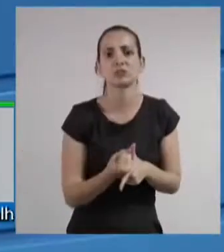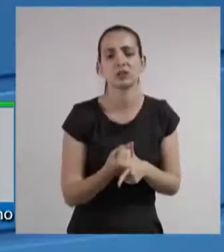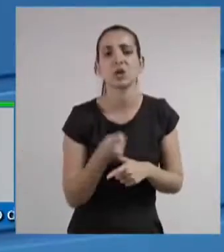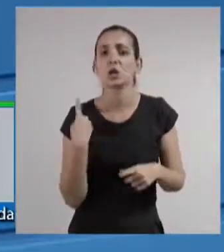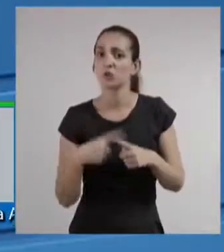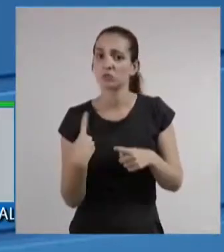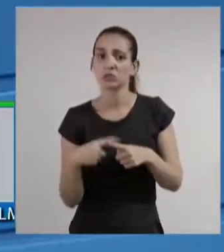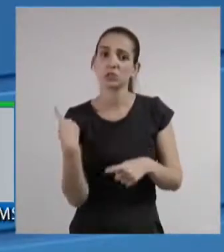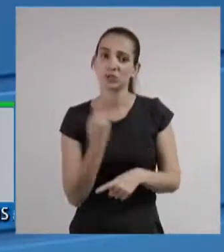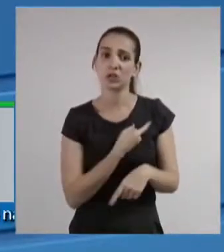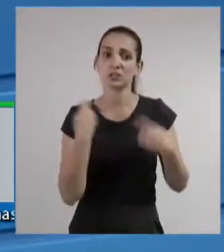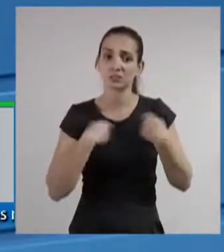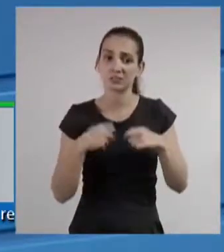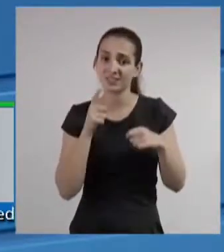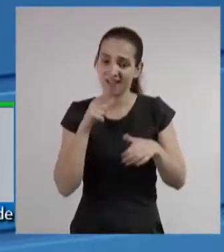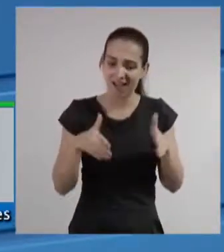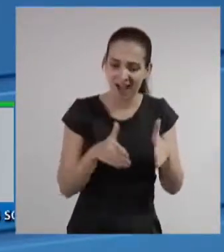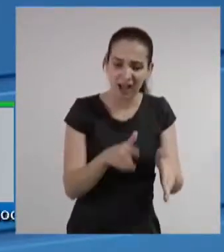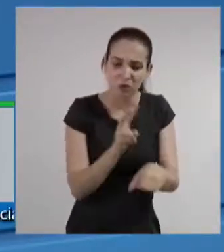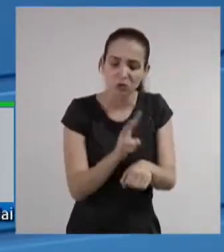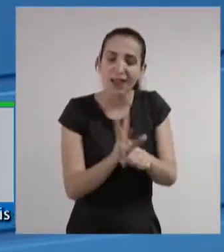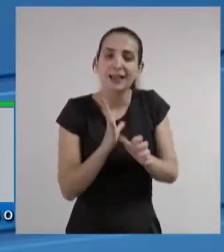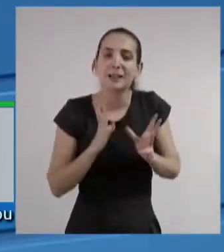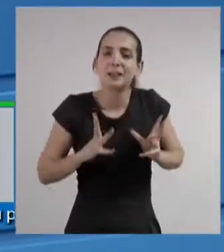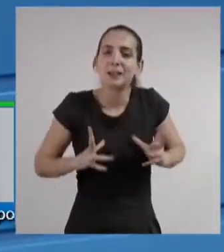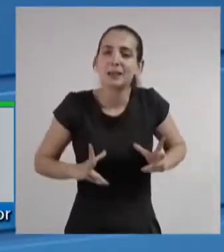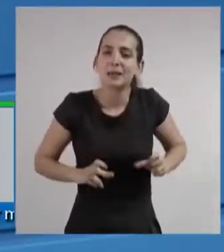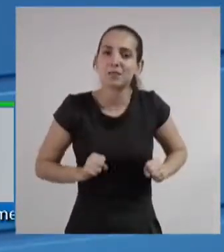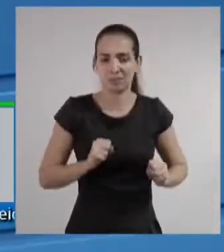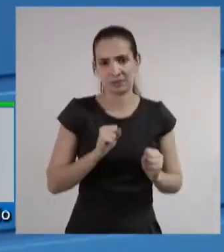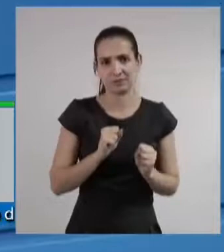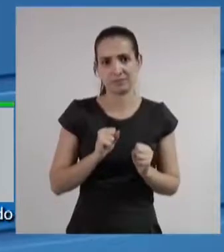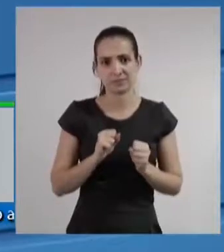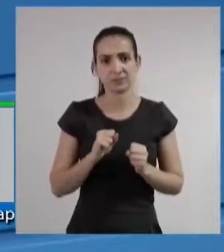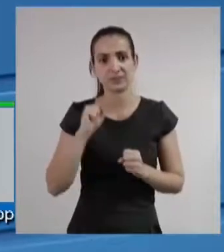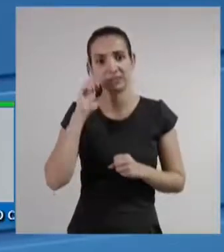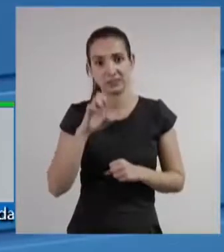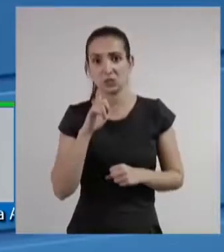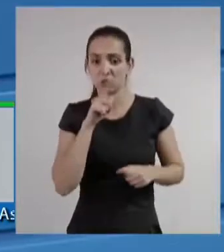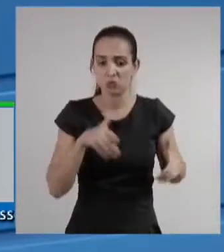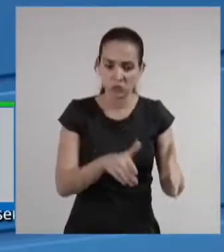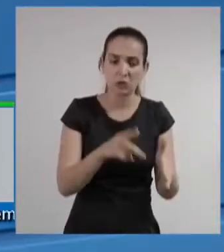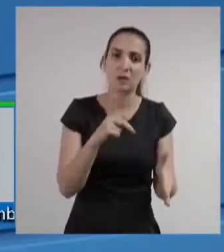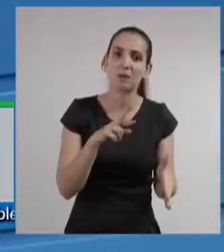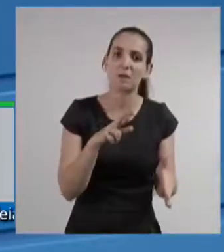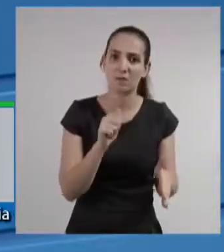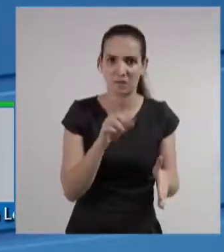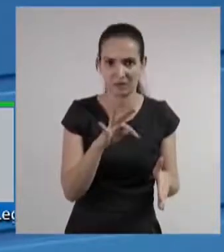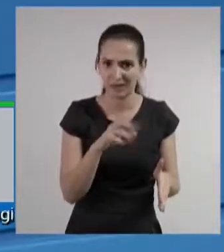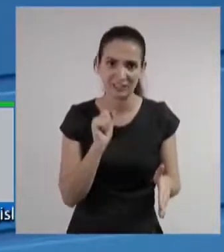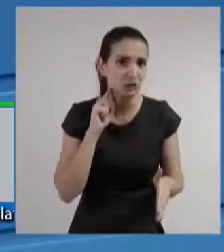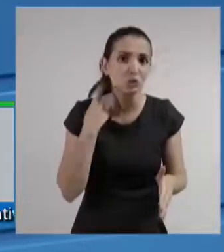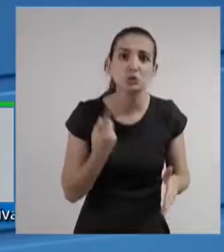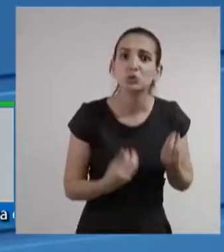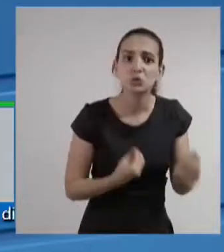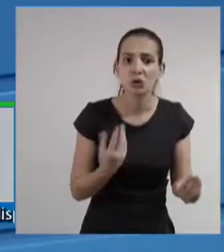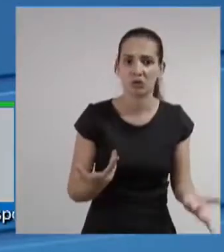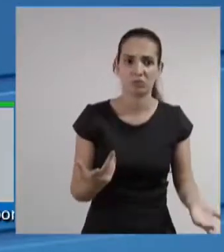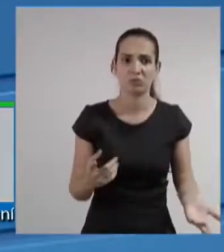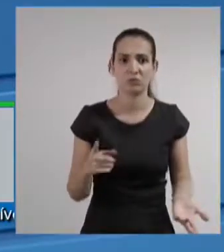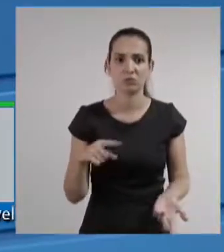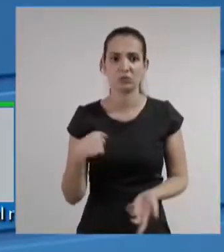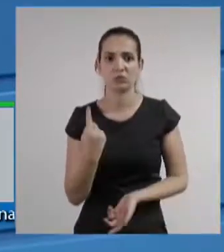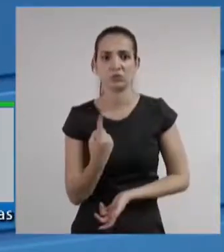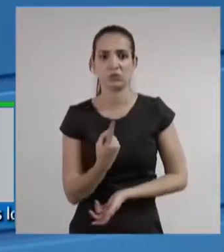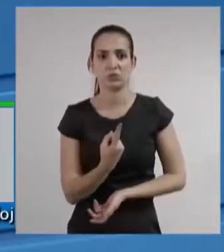nosso são as águas cristalinas. Se ficar do jeito que a gente viu o Rio da Prata, como a gente viu, nós estamos mandando